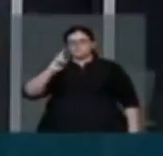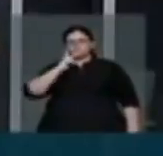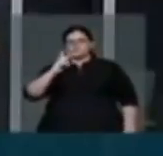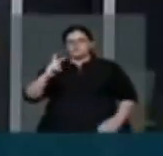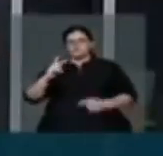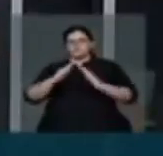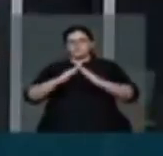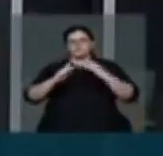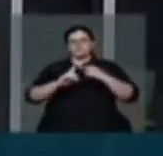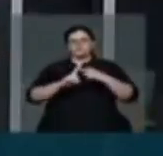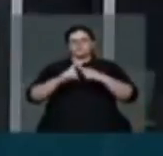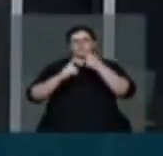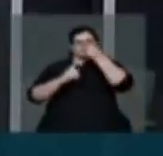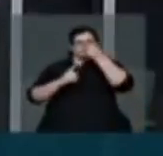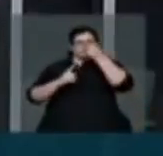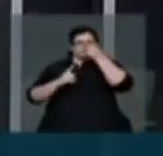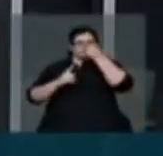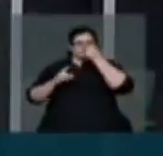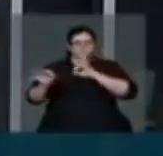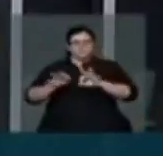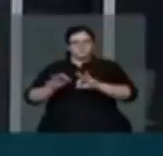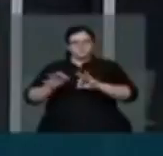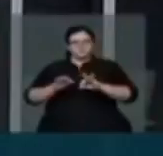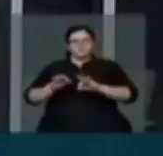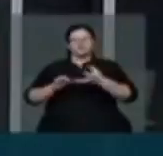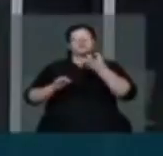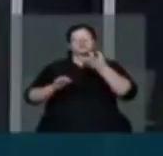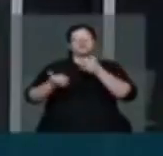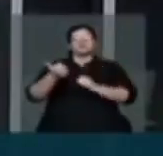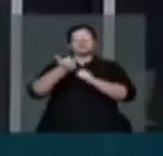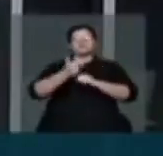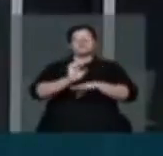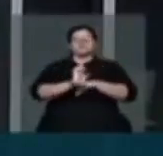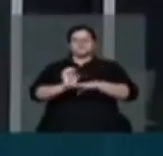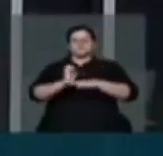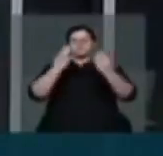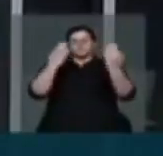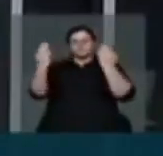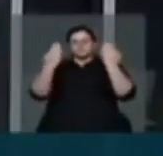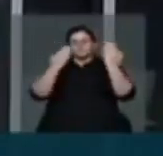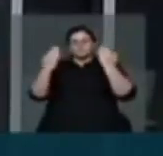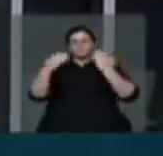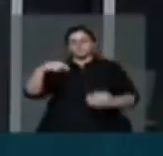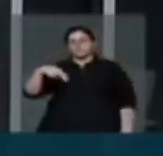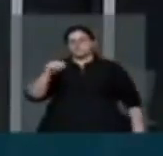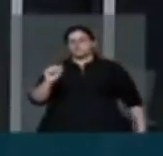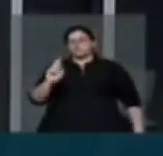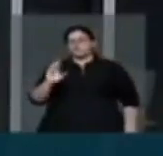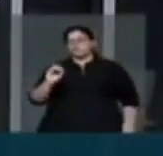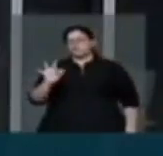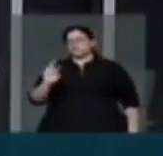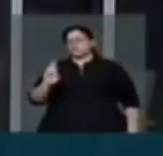organizaram de maneira a substituir o Estado, comparando-as ao narcotráfico e